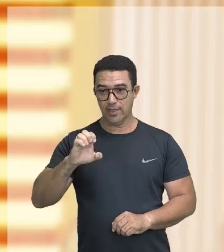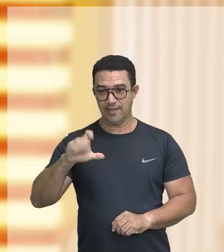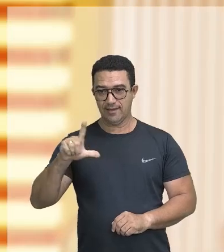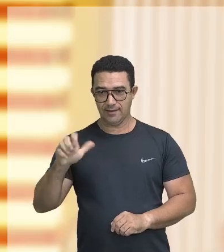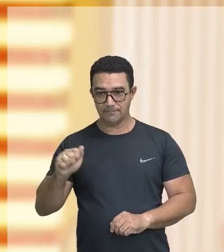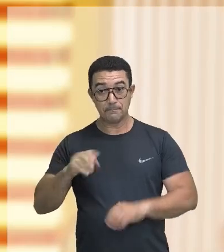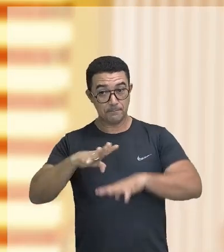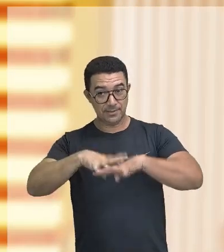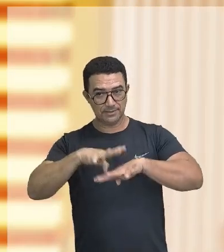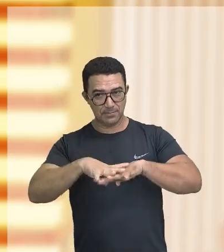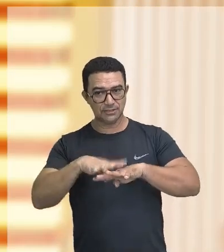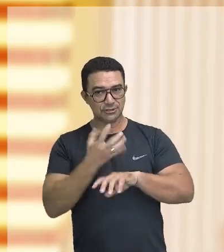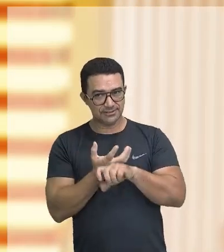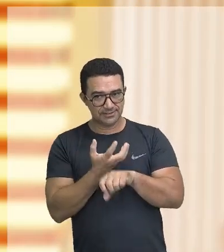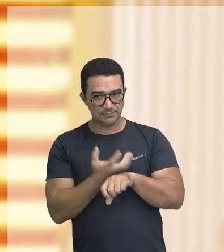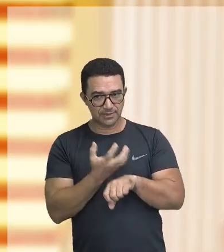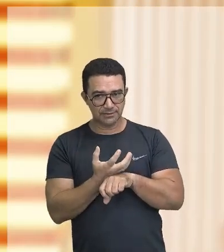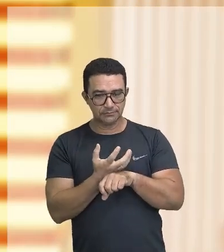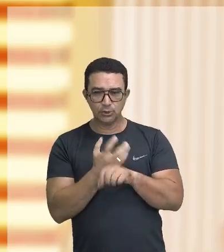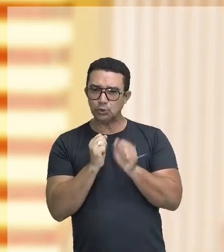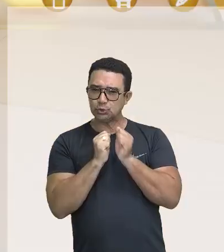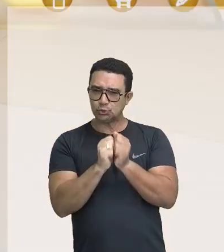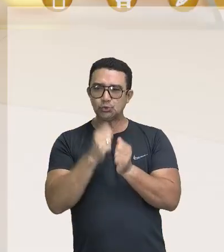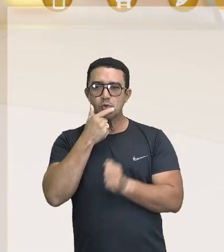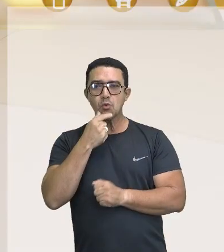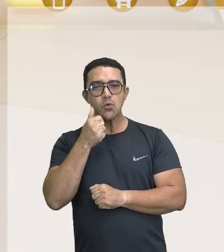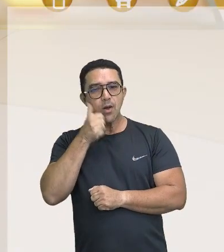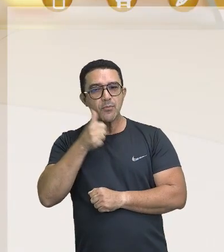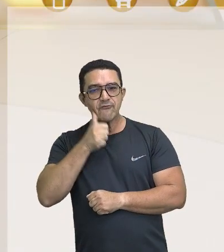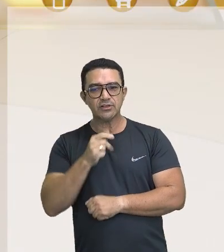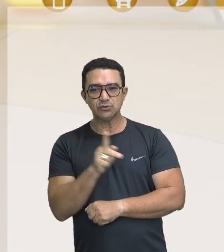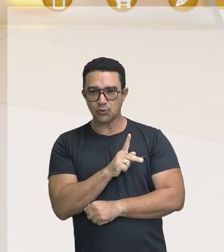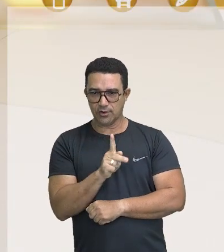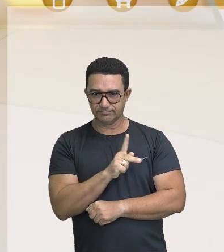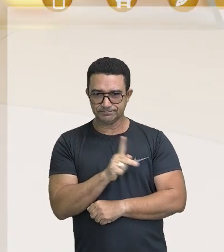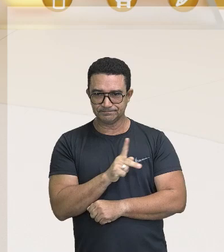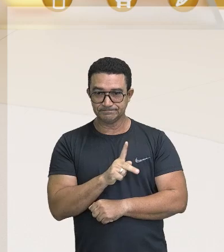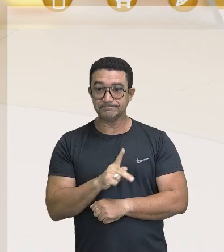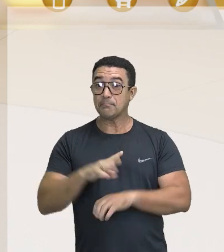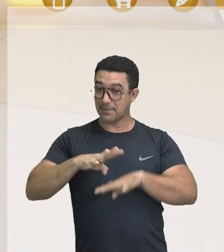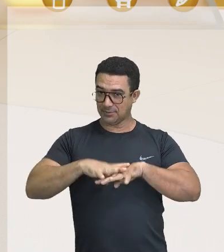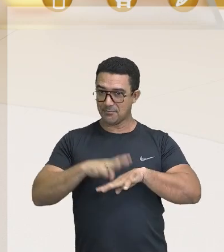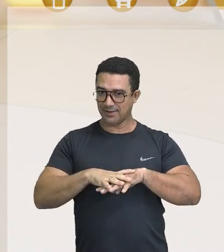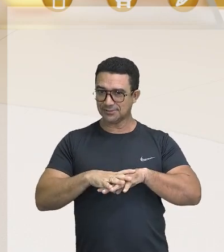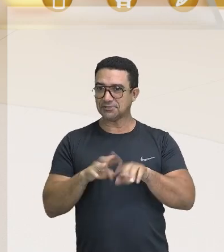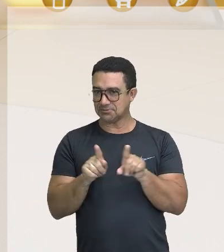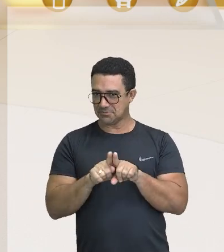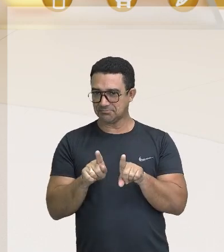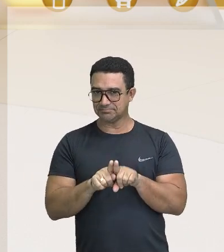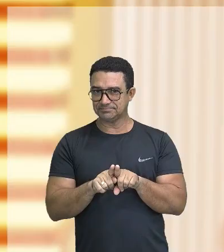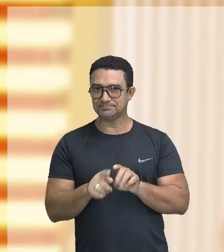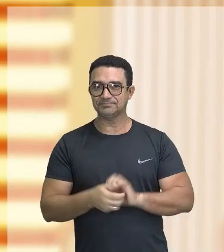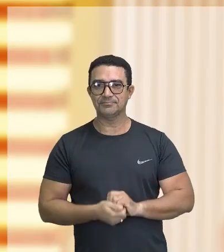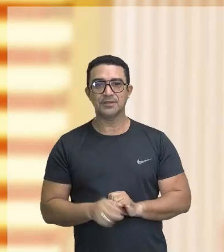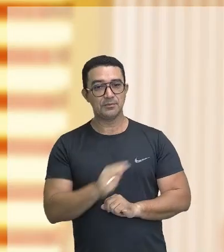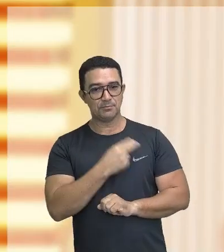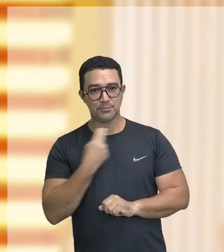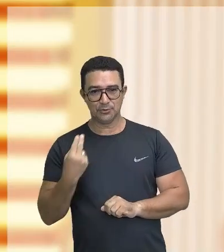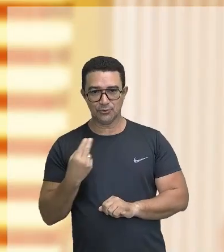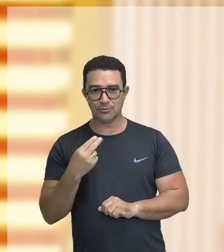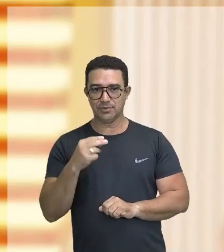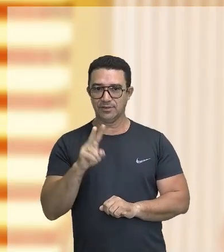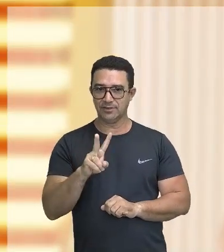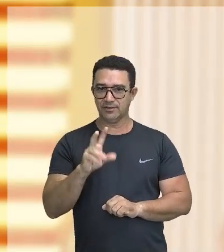de Matemática, e estou aqui juntamente com a professora. De Matemática também, eu sou a